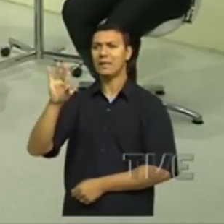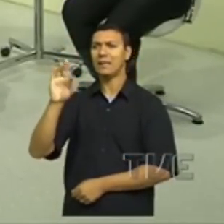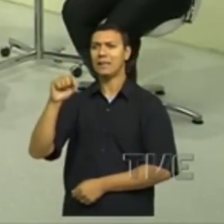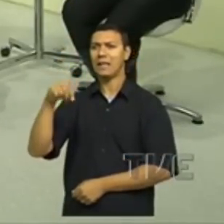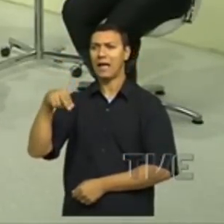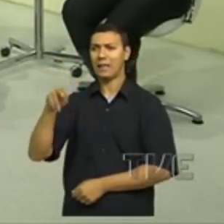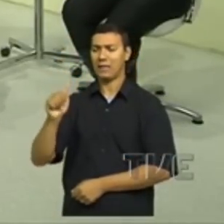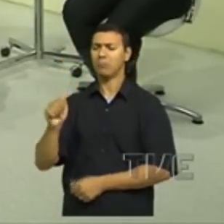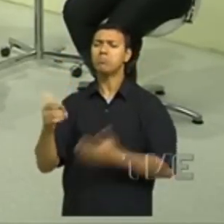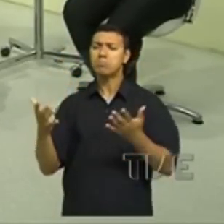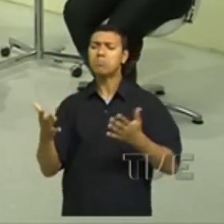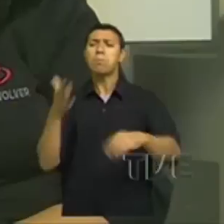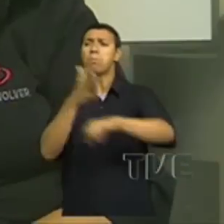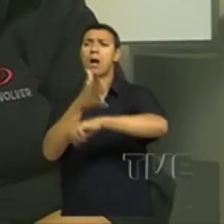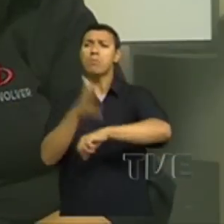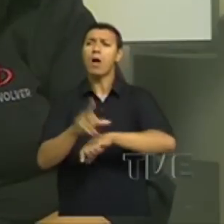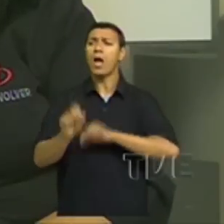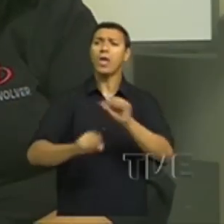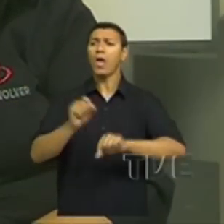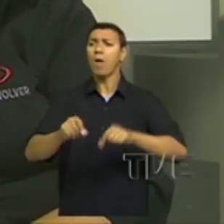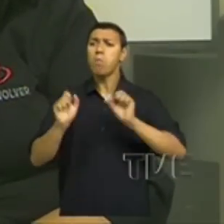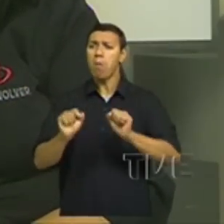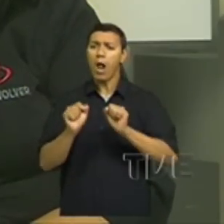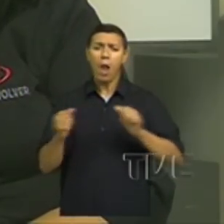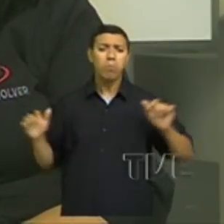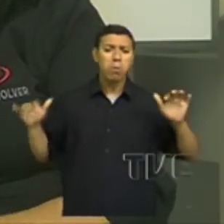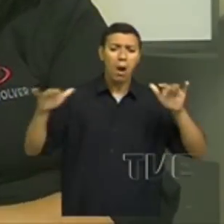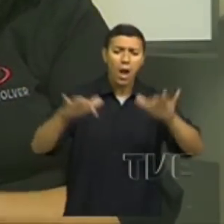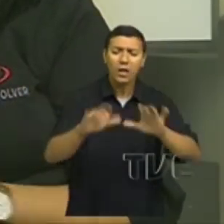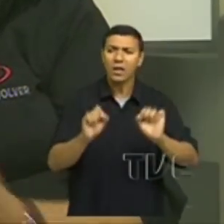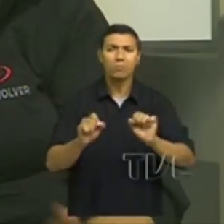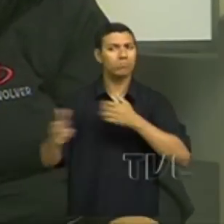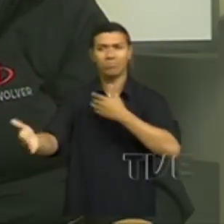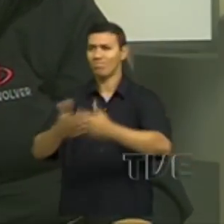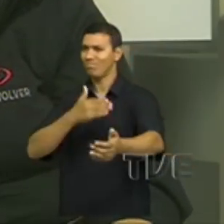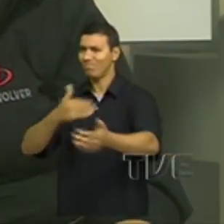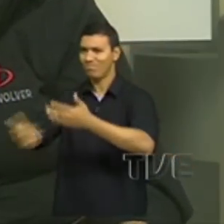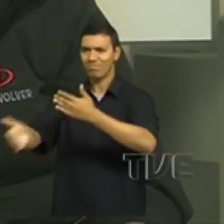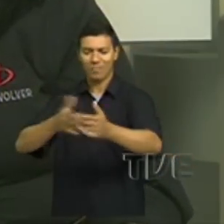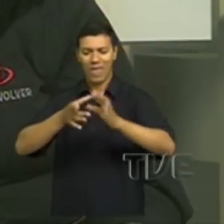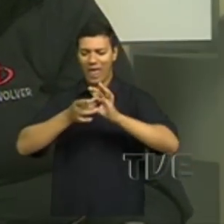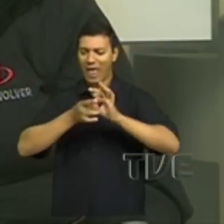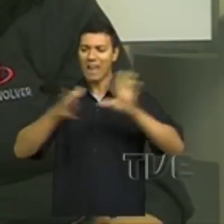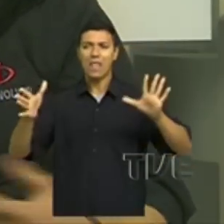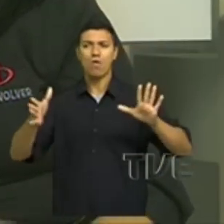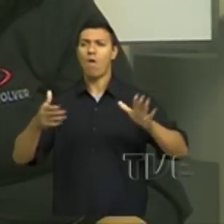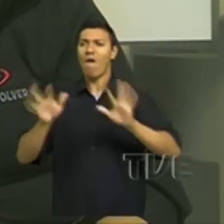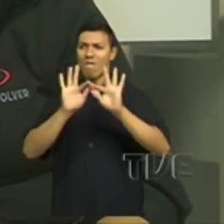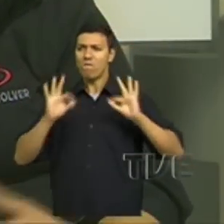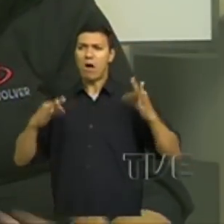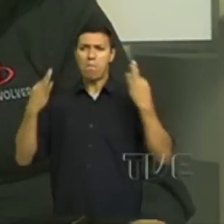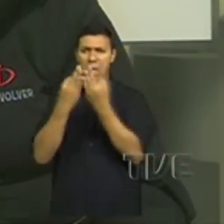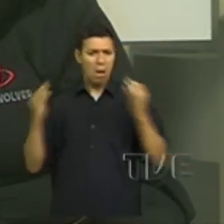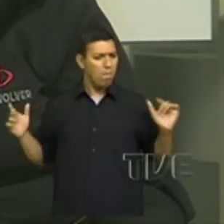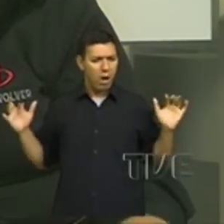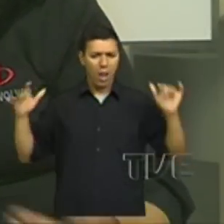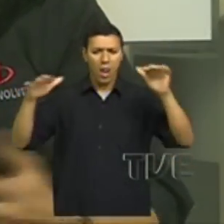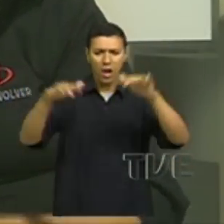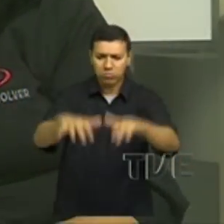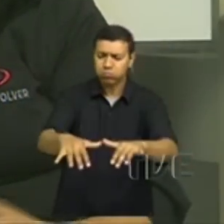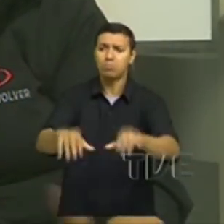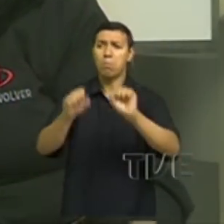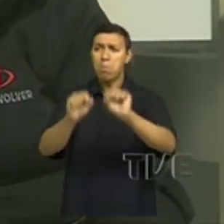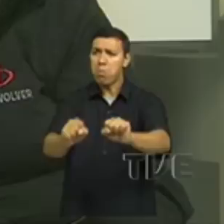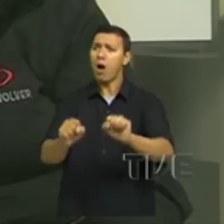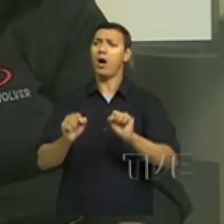Qual é o público-alvo? Toda a família. A gente está, na verdade, disponibilizando cultura. E cultura a gente não escolhe se são